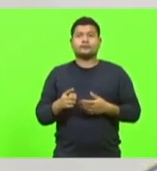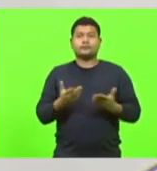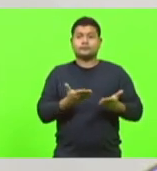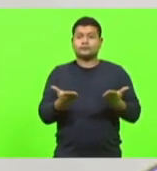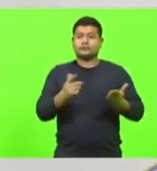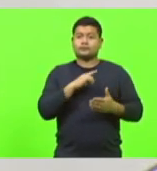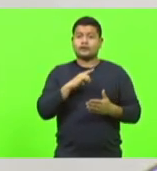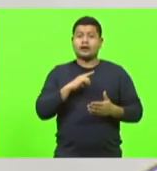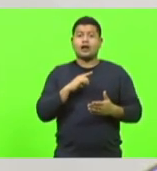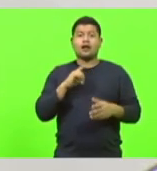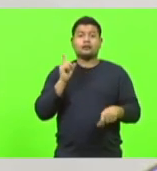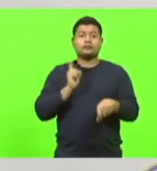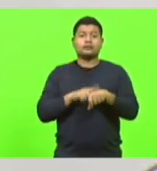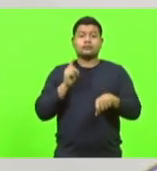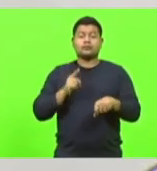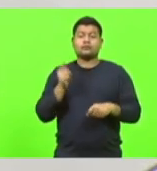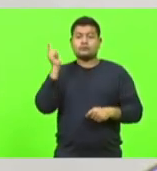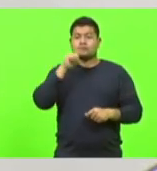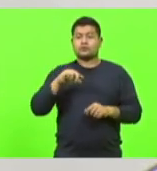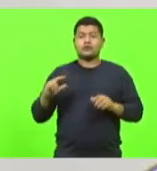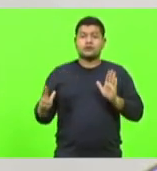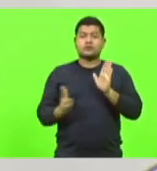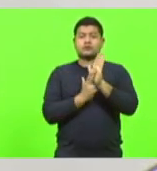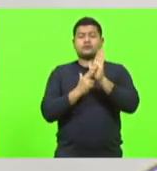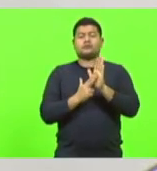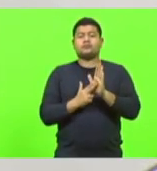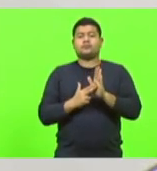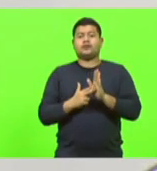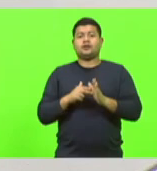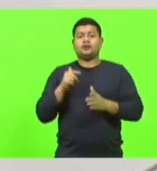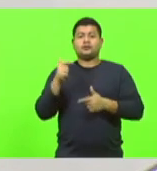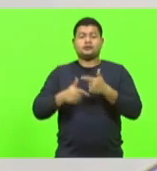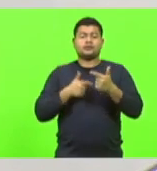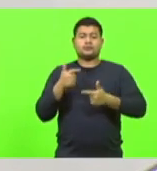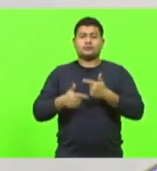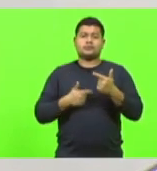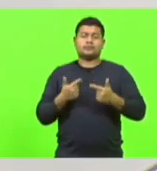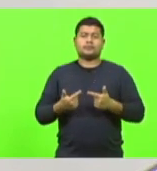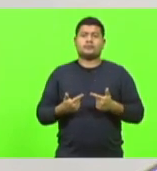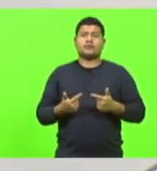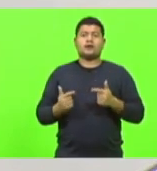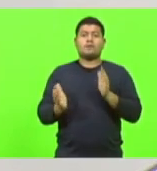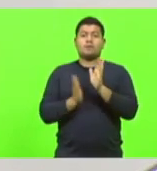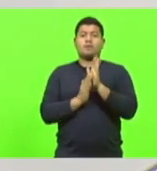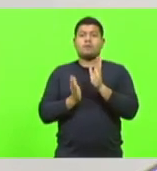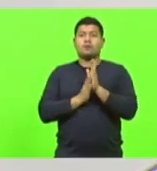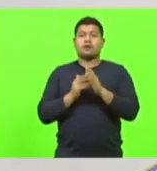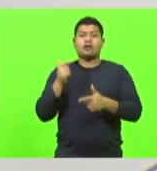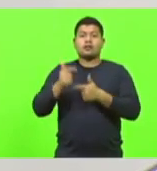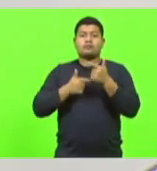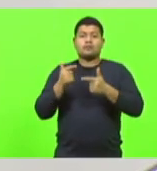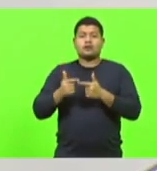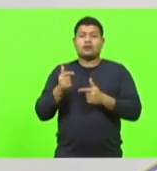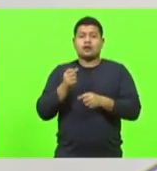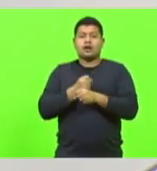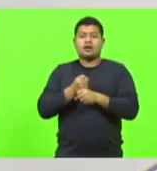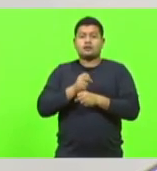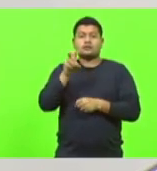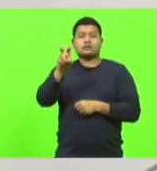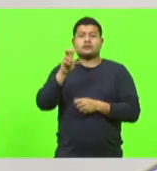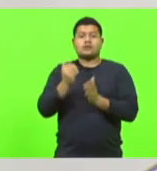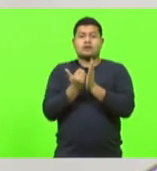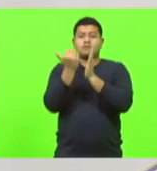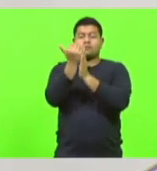desde o momento que tomaram posse se propõe a trabalhar cinco anos a mais